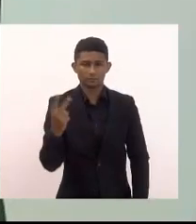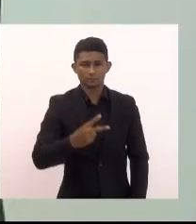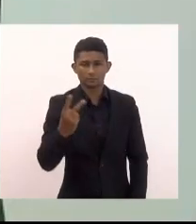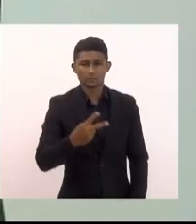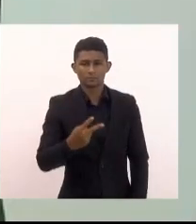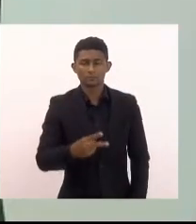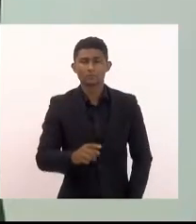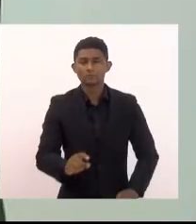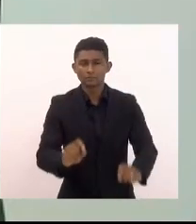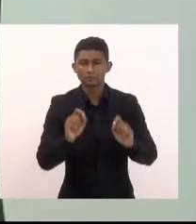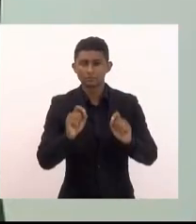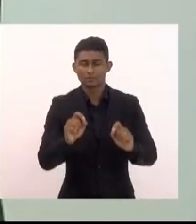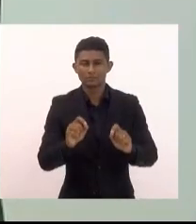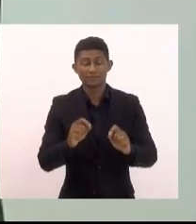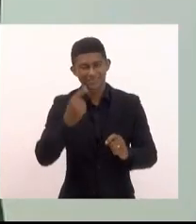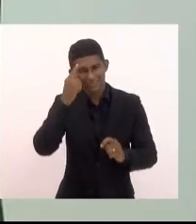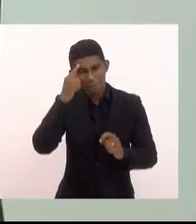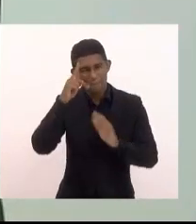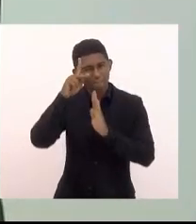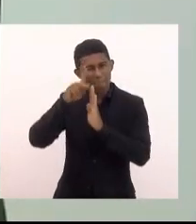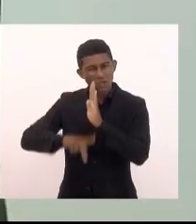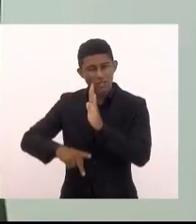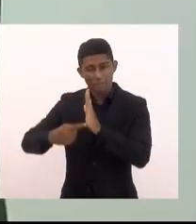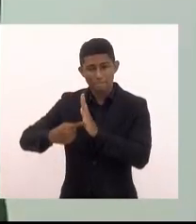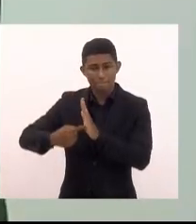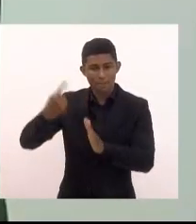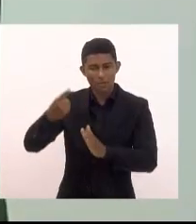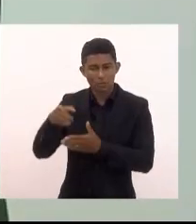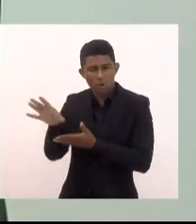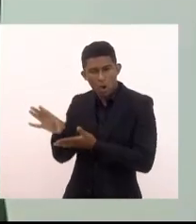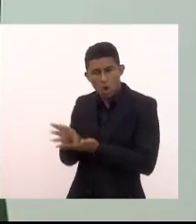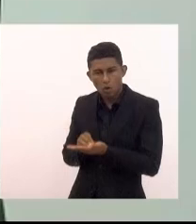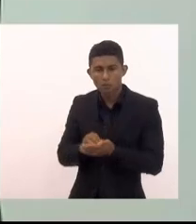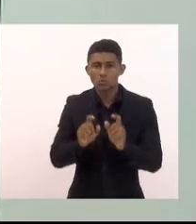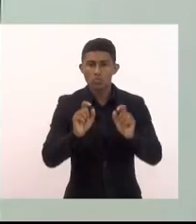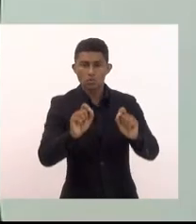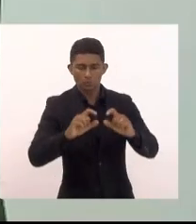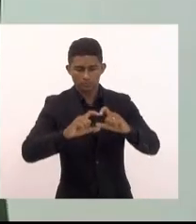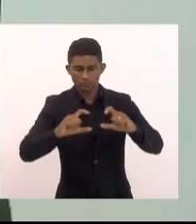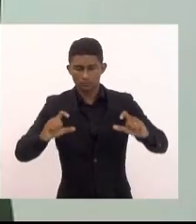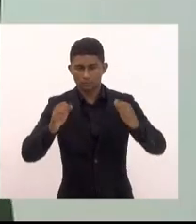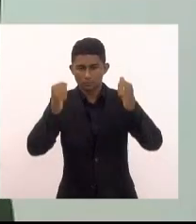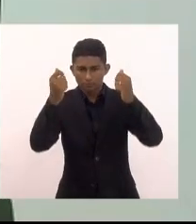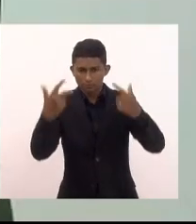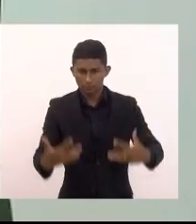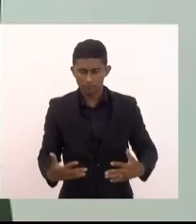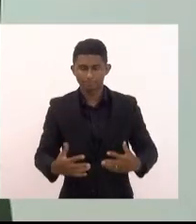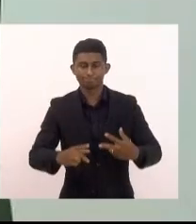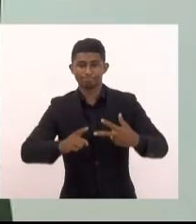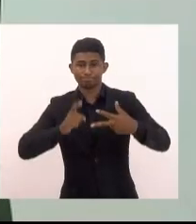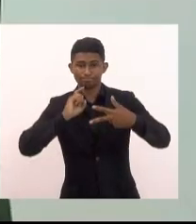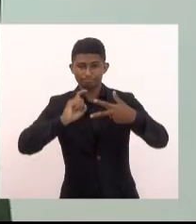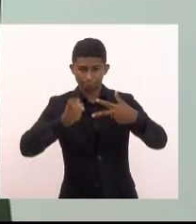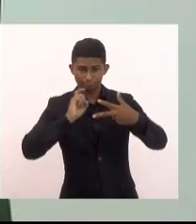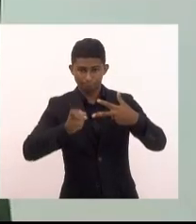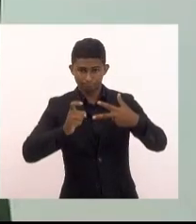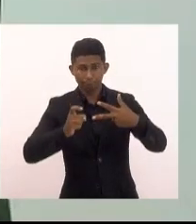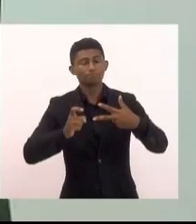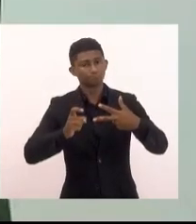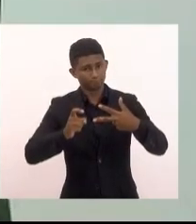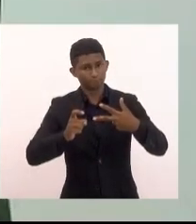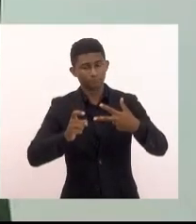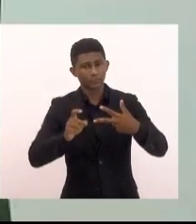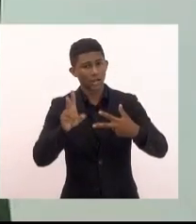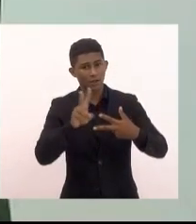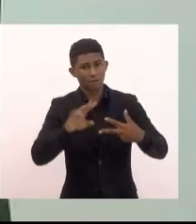copiando o projeto original, diz o seguinte: o Poder Executivo destinará o